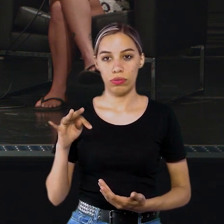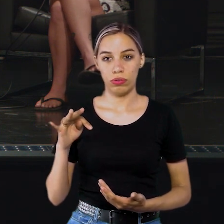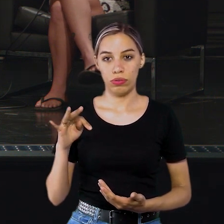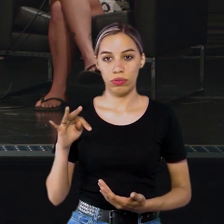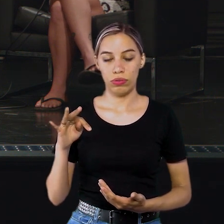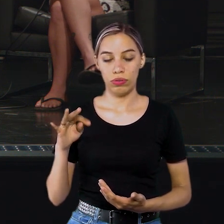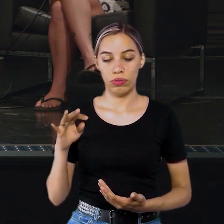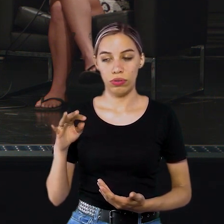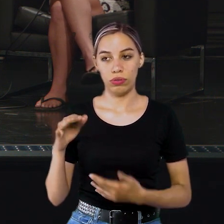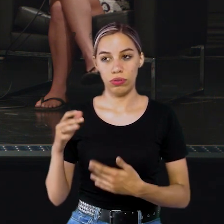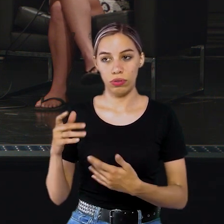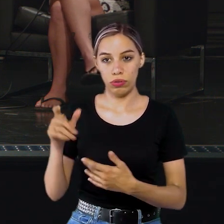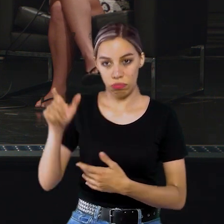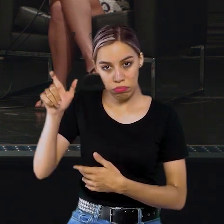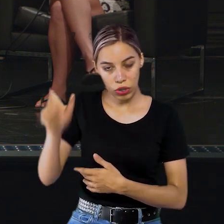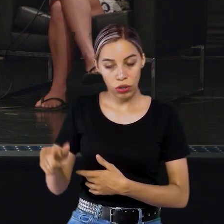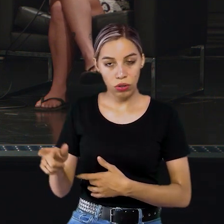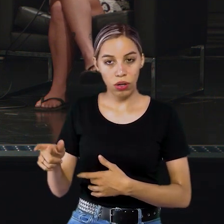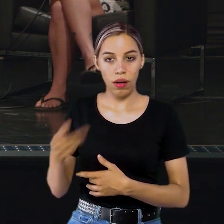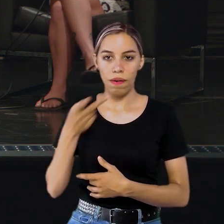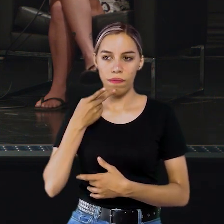não é só o corpo que fica doente, né?